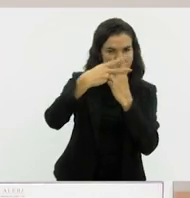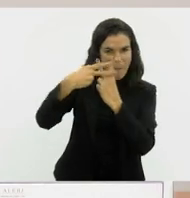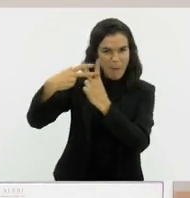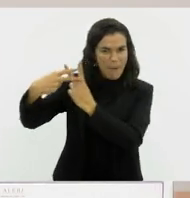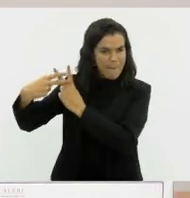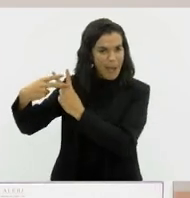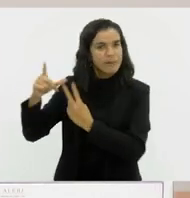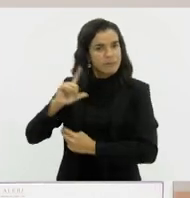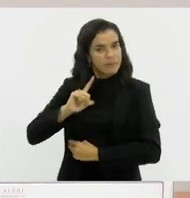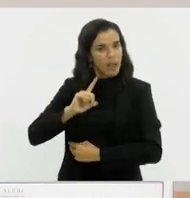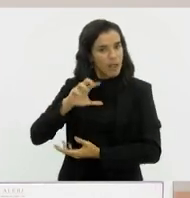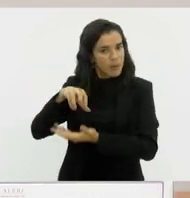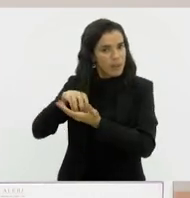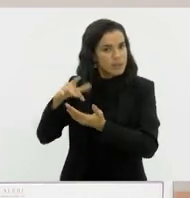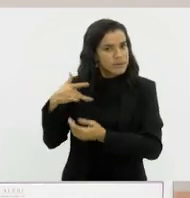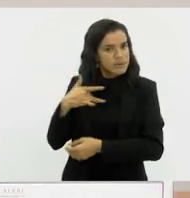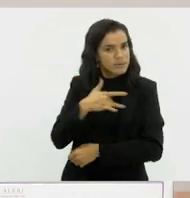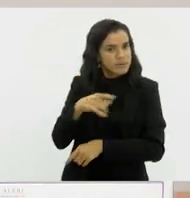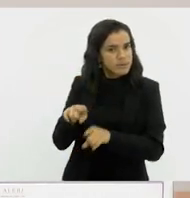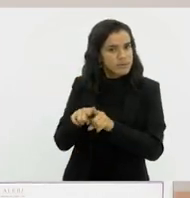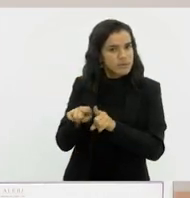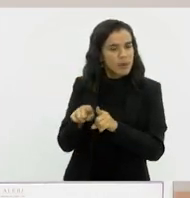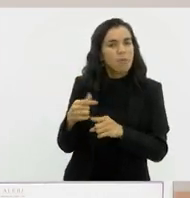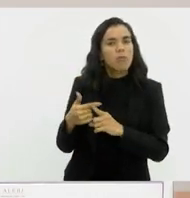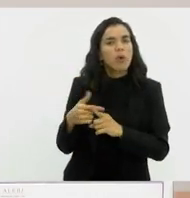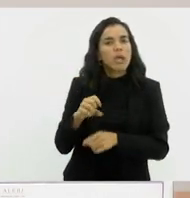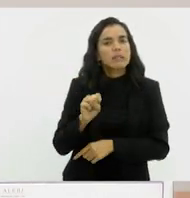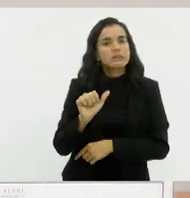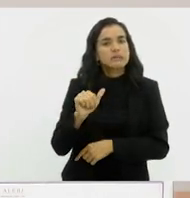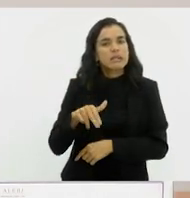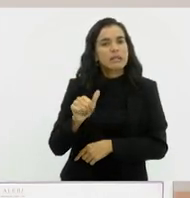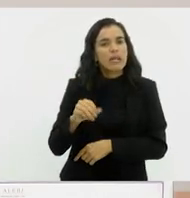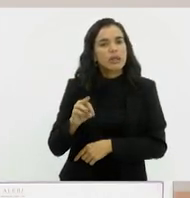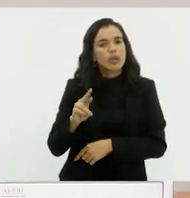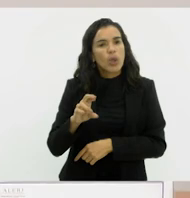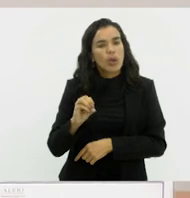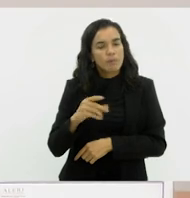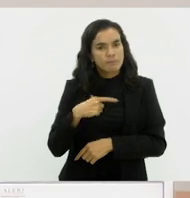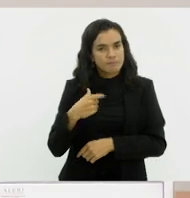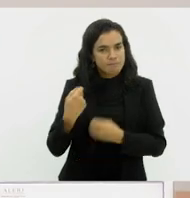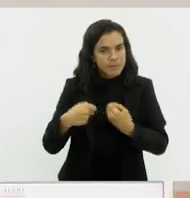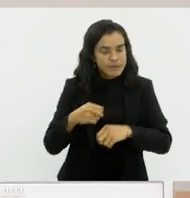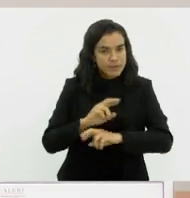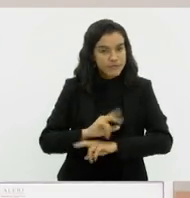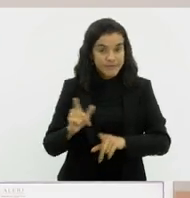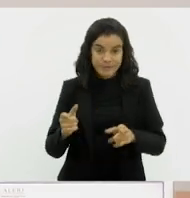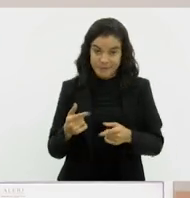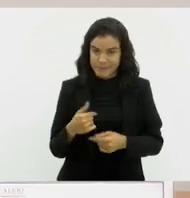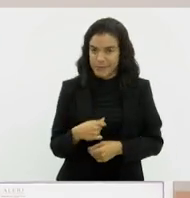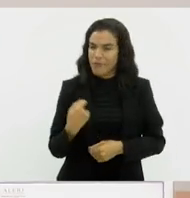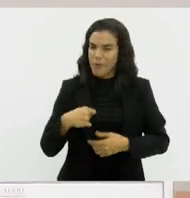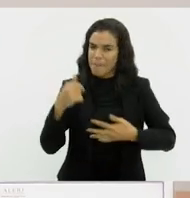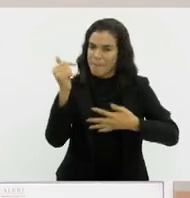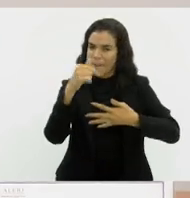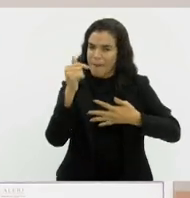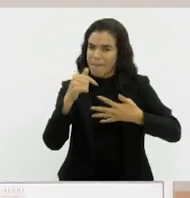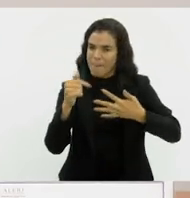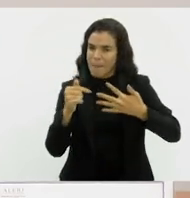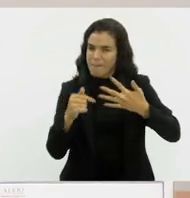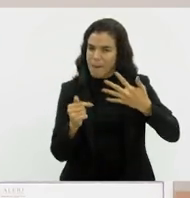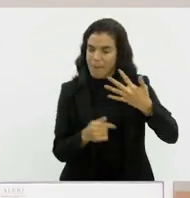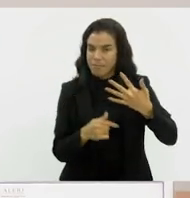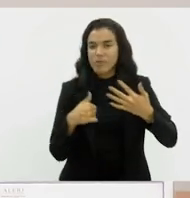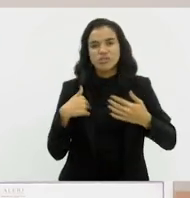tem grades. A gente não... Por que que o sanatório precisa ter um destino diferente? Então, eu vou pontuar todas as oportunidades que a gente